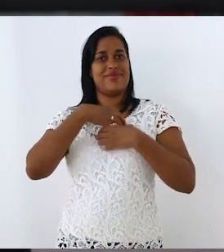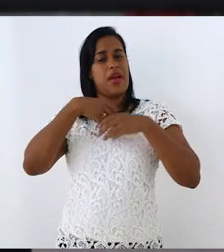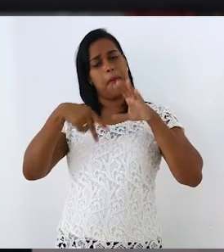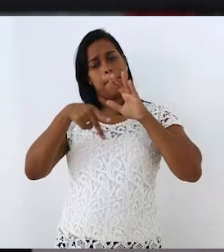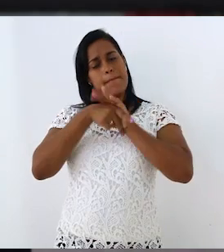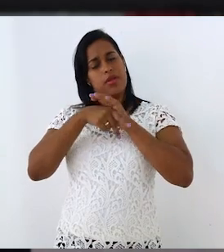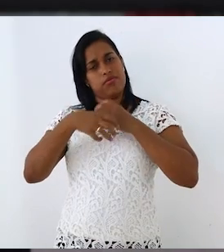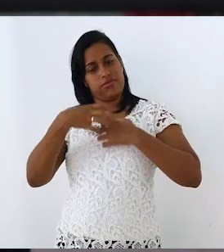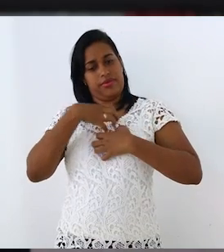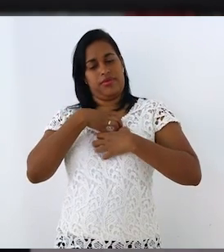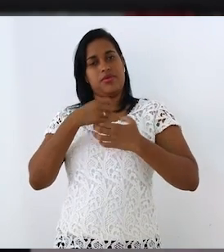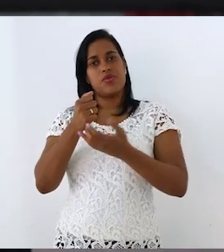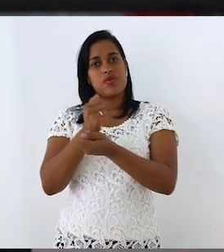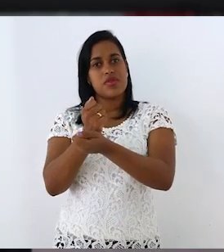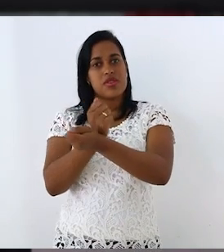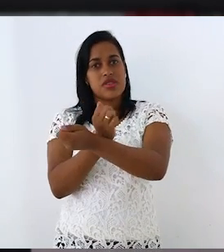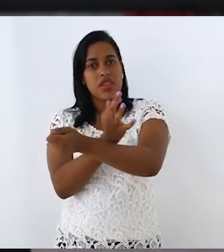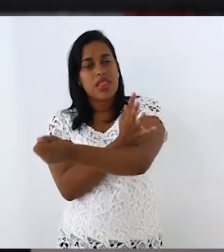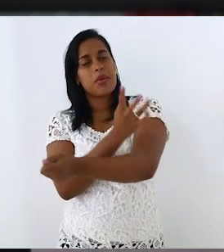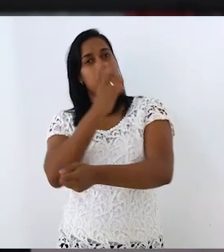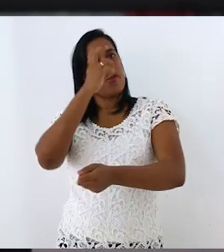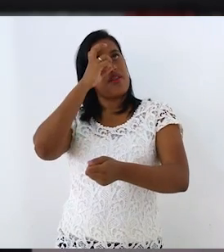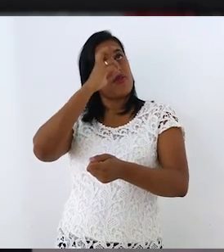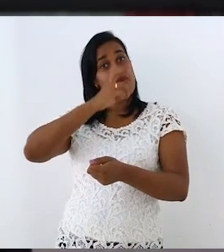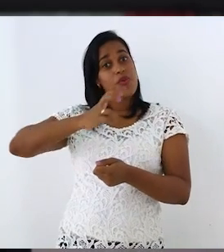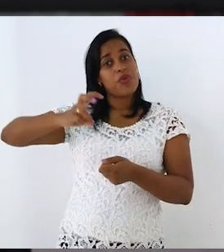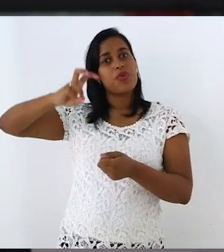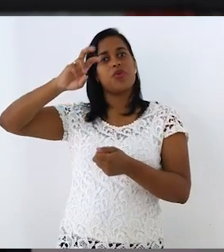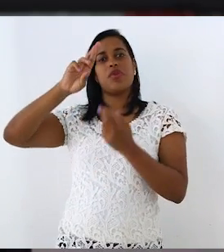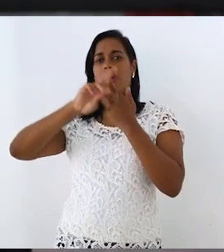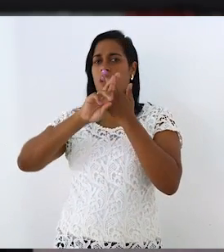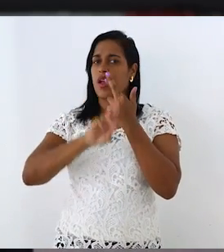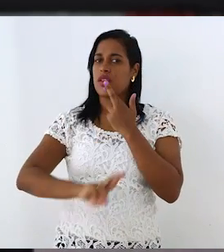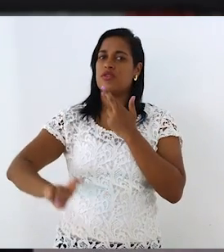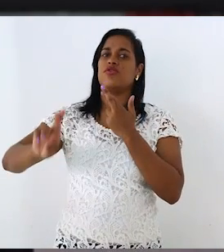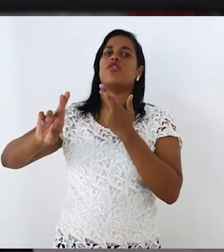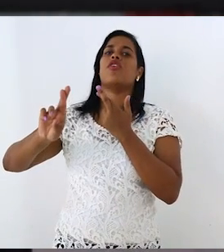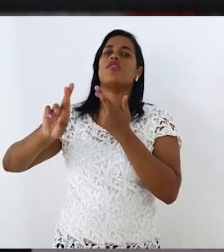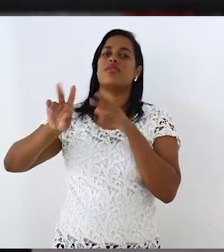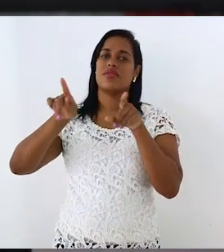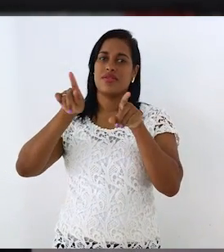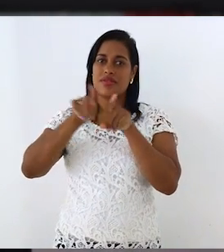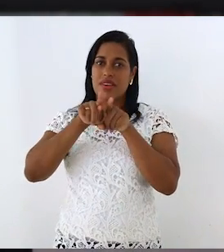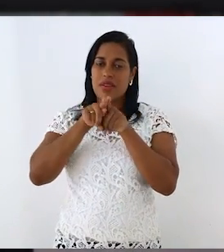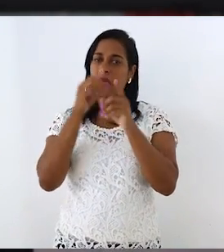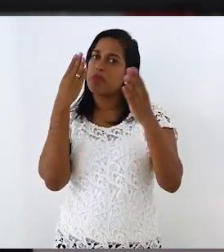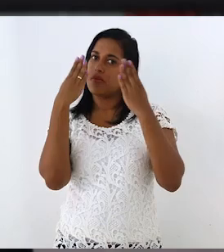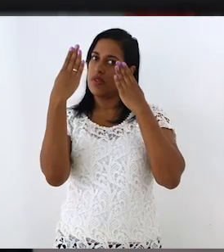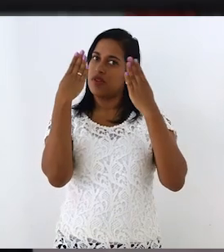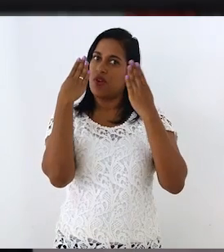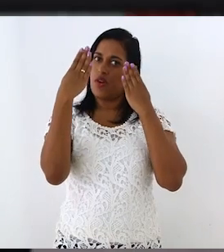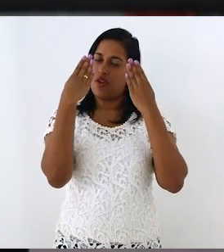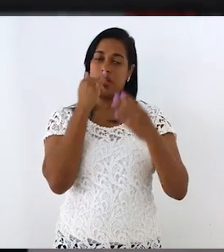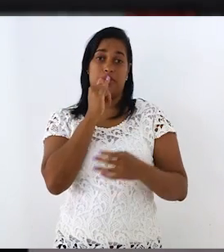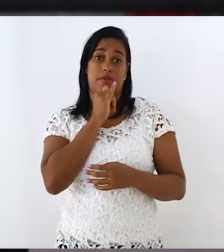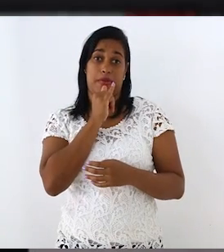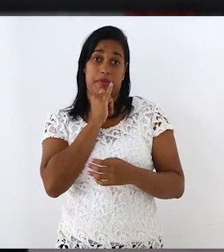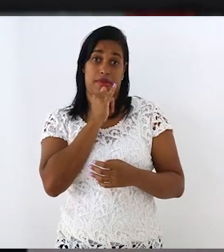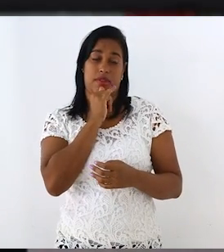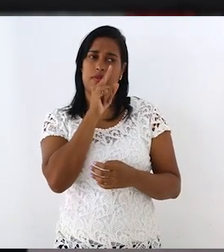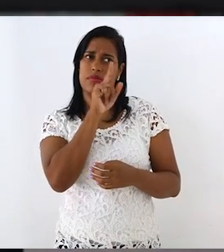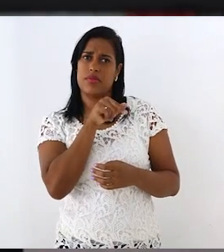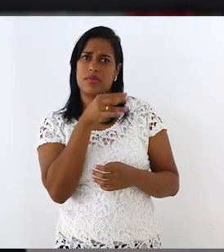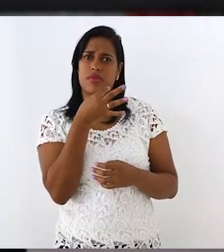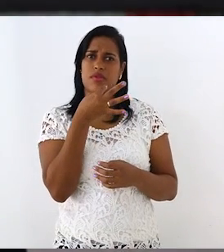natureza emotiva, cultural, religiosa e cognitiva. A exemplo de ser